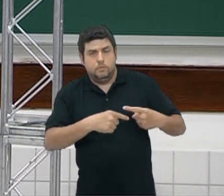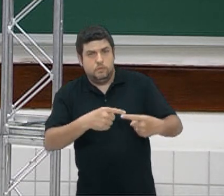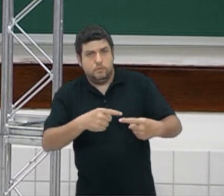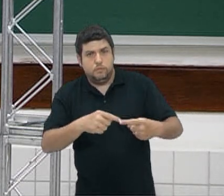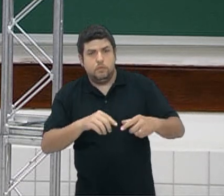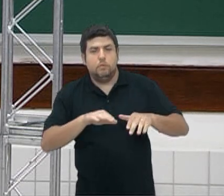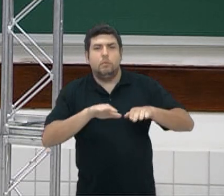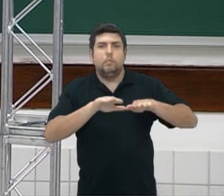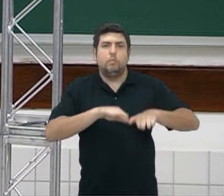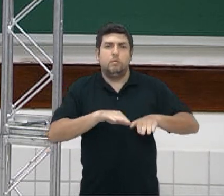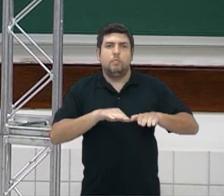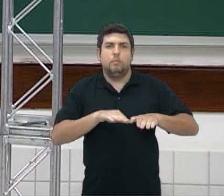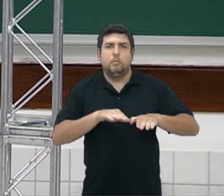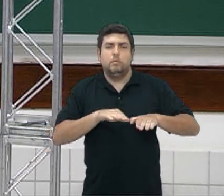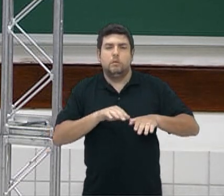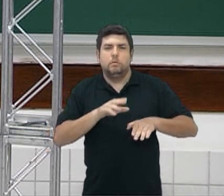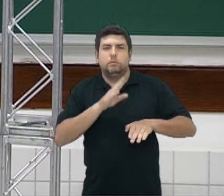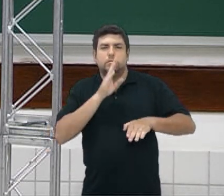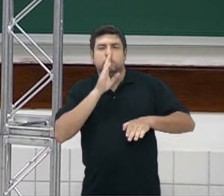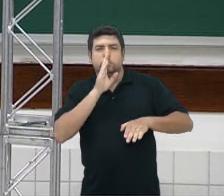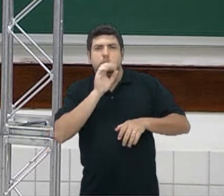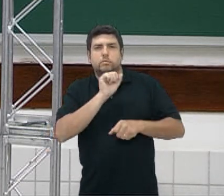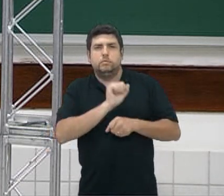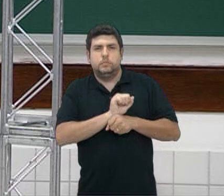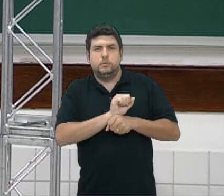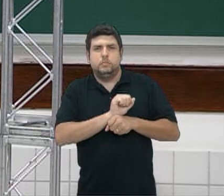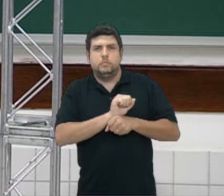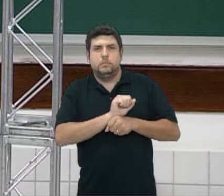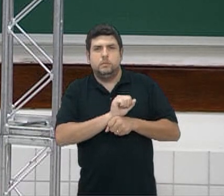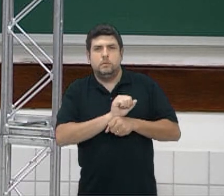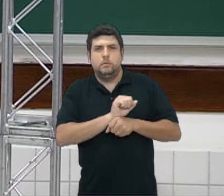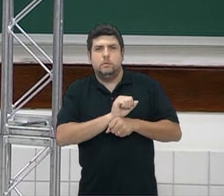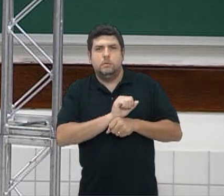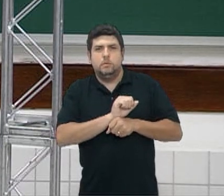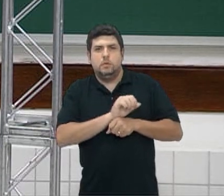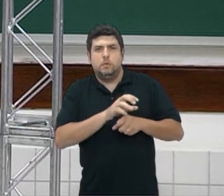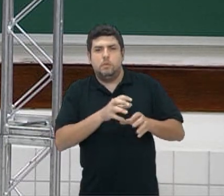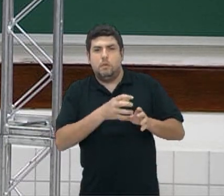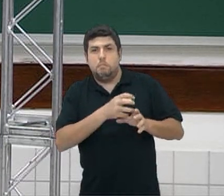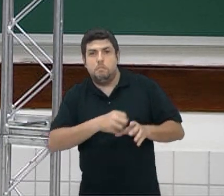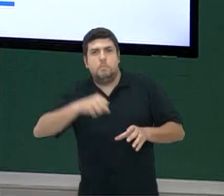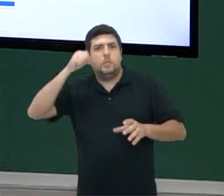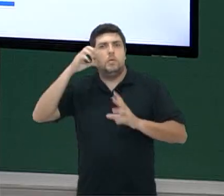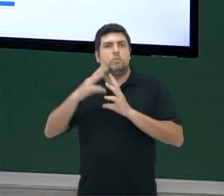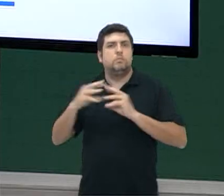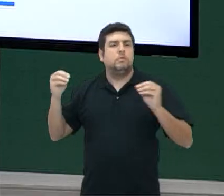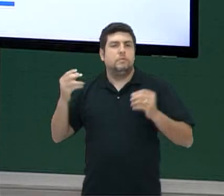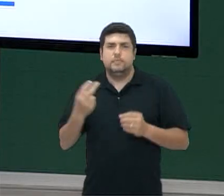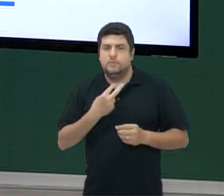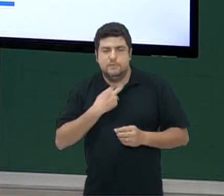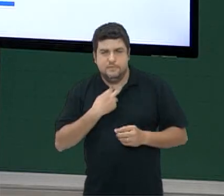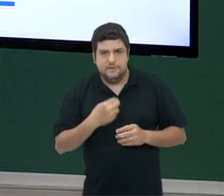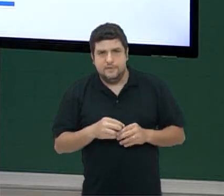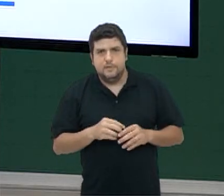conservada. Certo? Quer dizer que eu não posso simplesmente sumir com ela. Simplesmente eu não